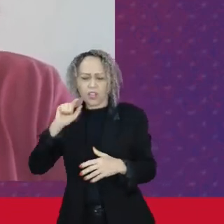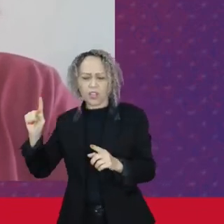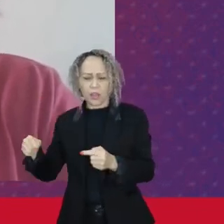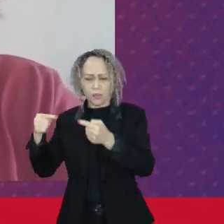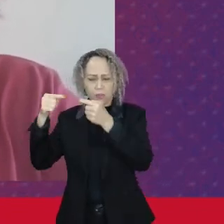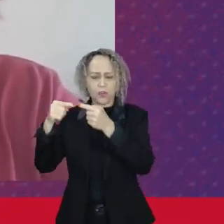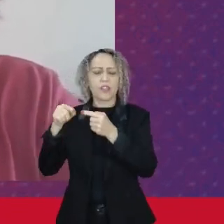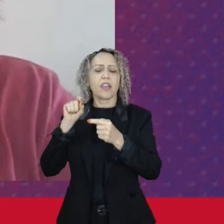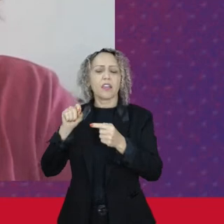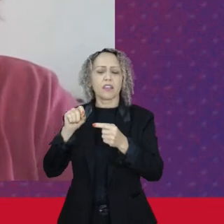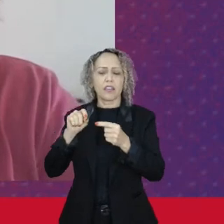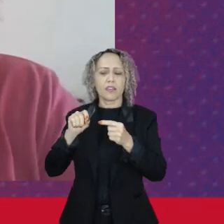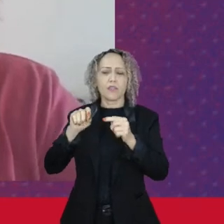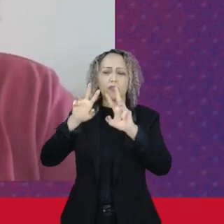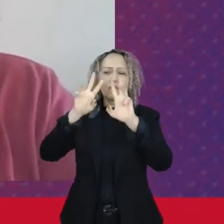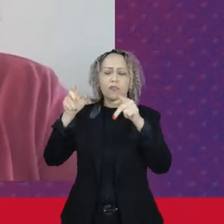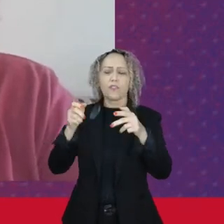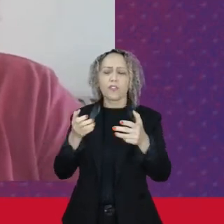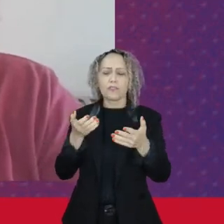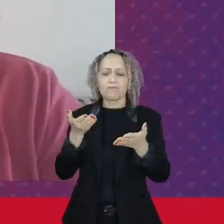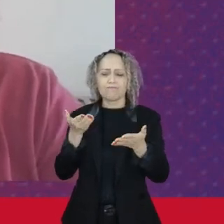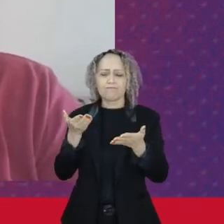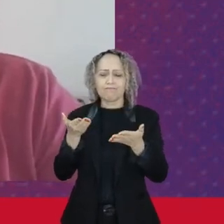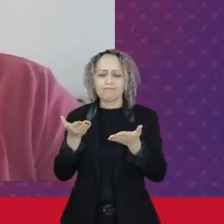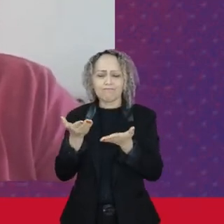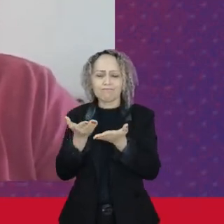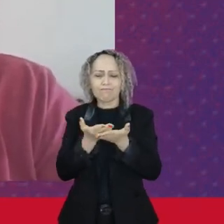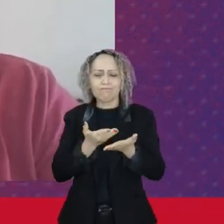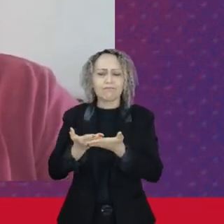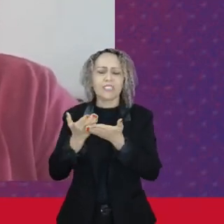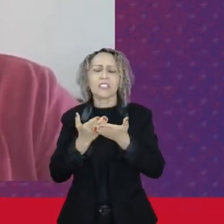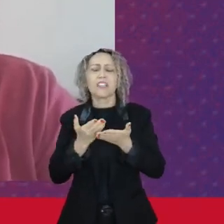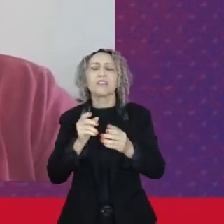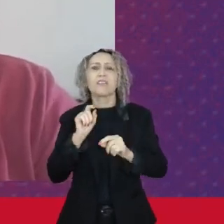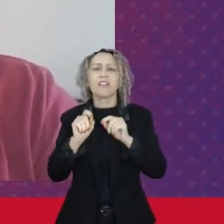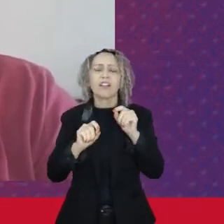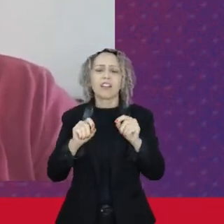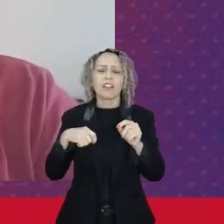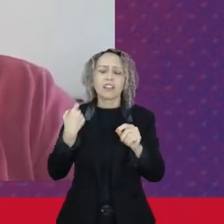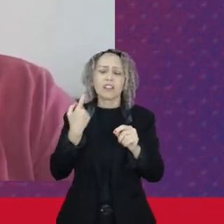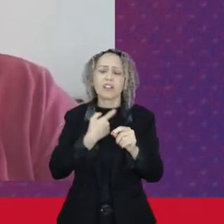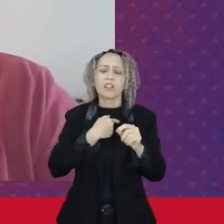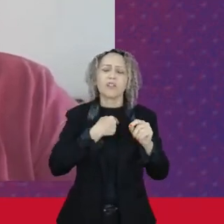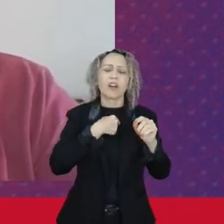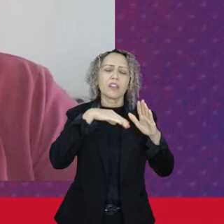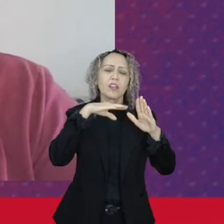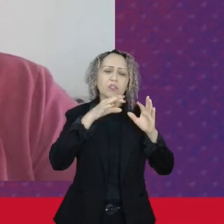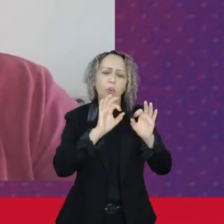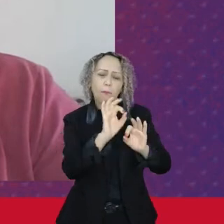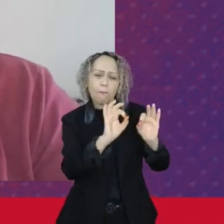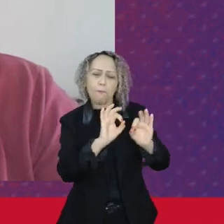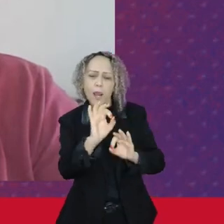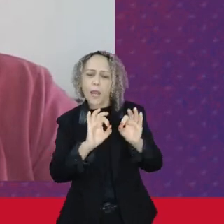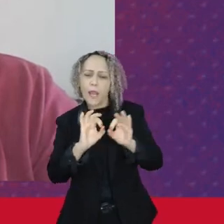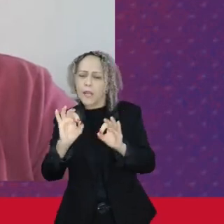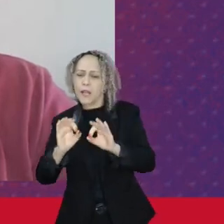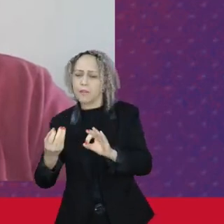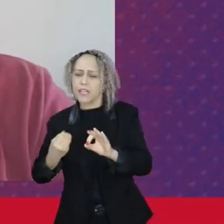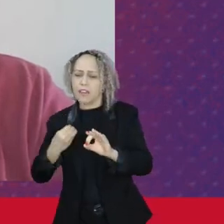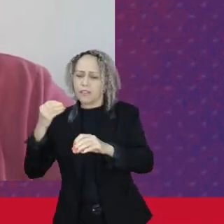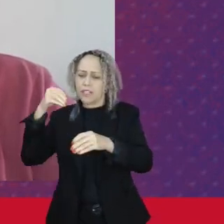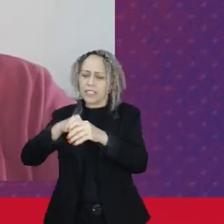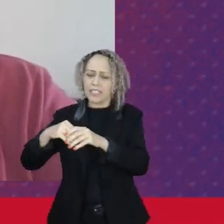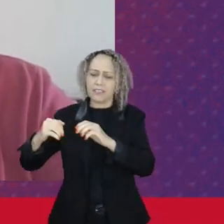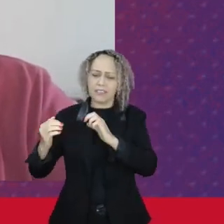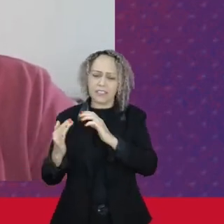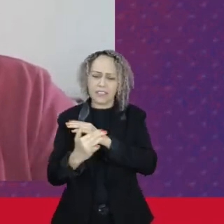foi tratado inicialmente mais quando se fala do planejamento urbano da Europa e dos